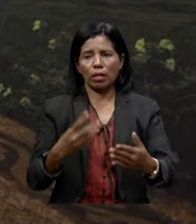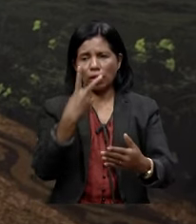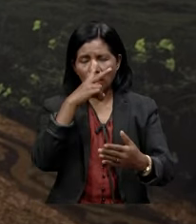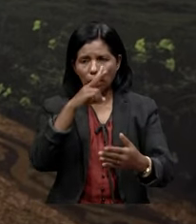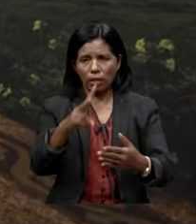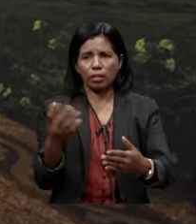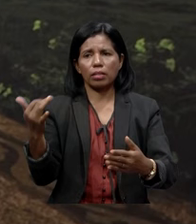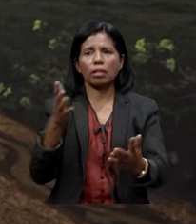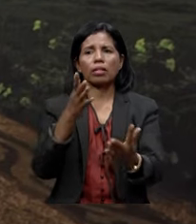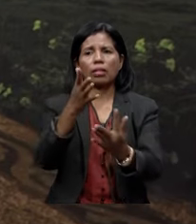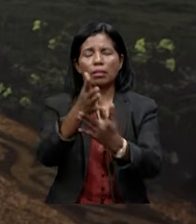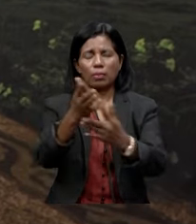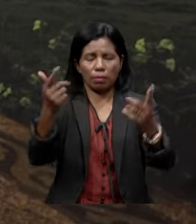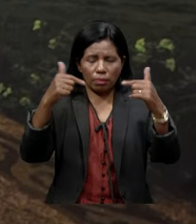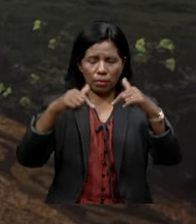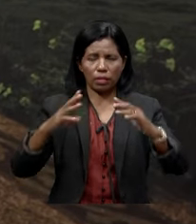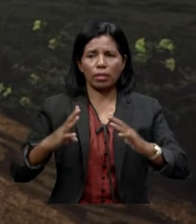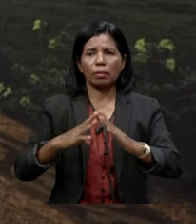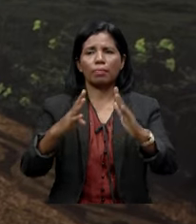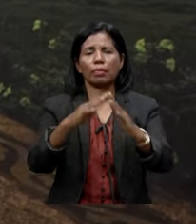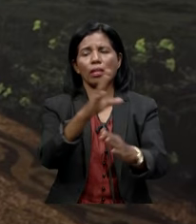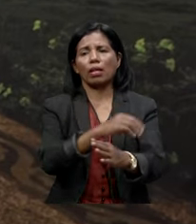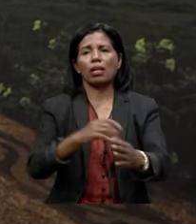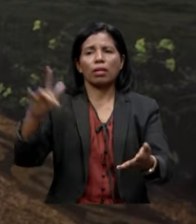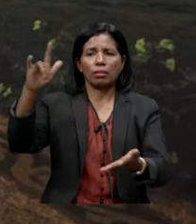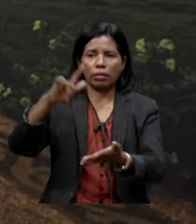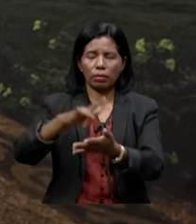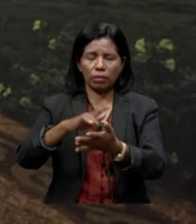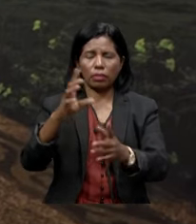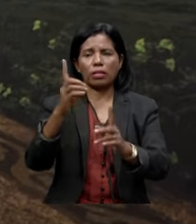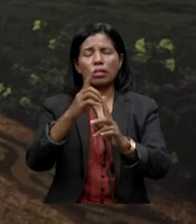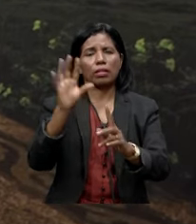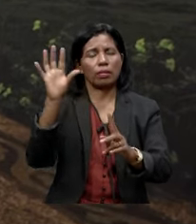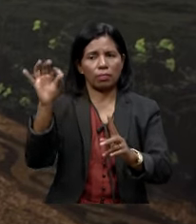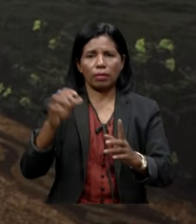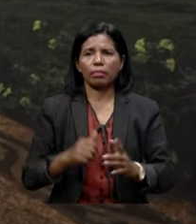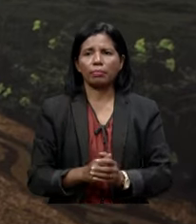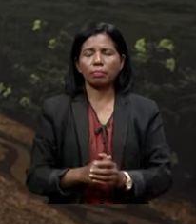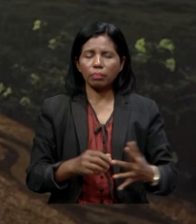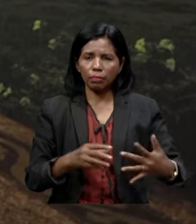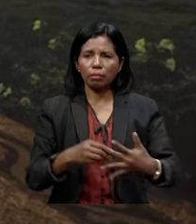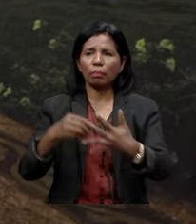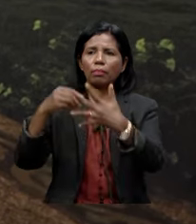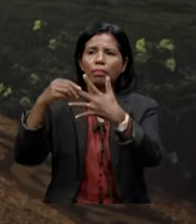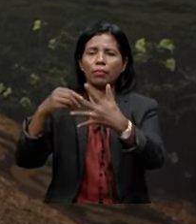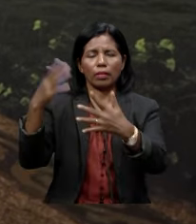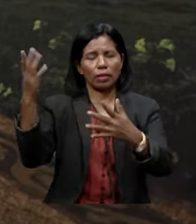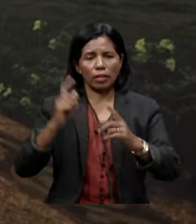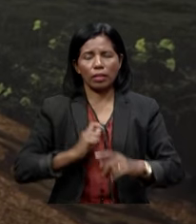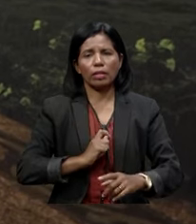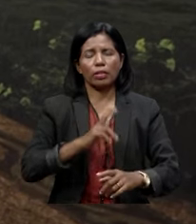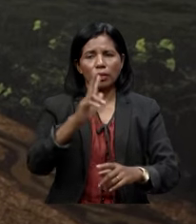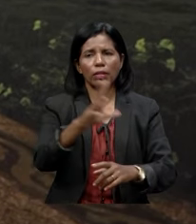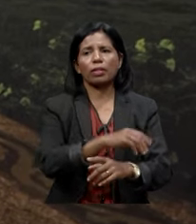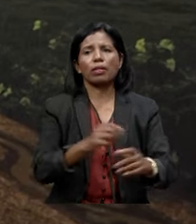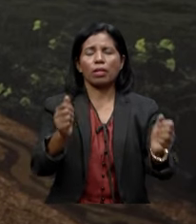ele passa na cidade, chegando no aeroporto dia 9. E depois, especialmente lá em Tacitolo, onde criamos